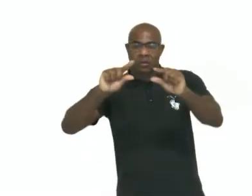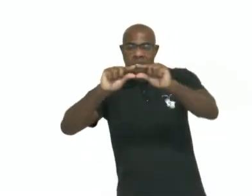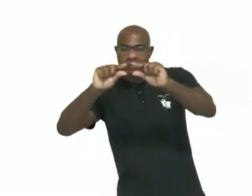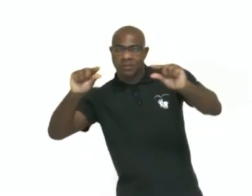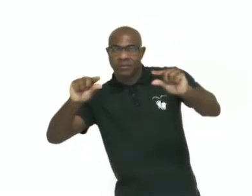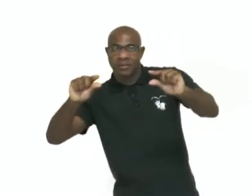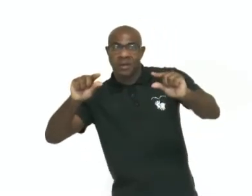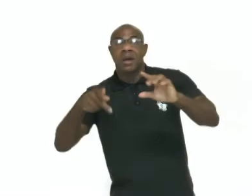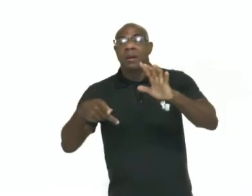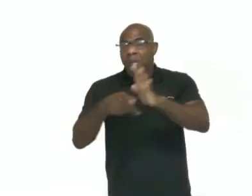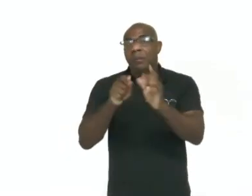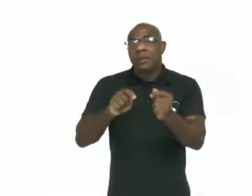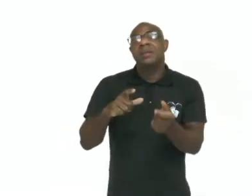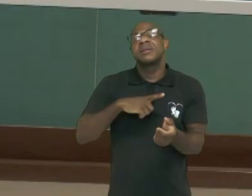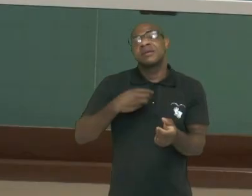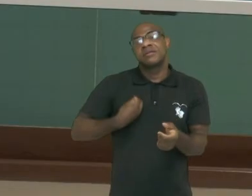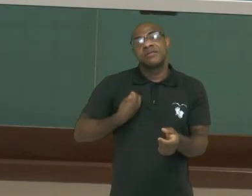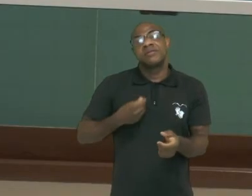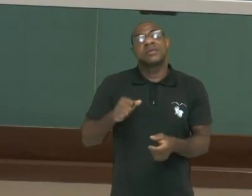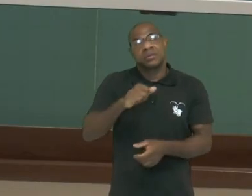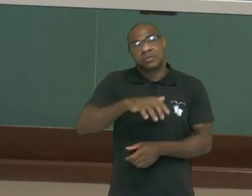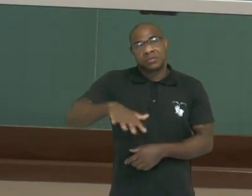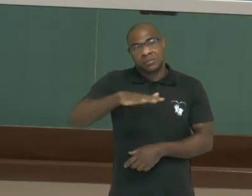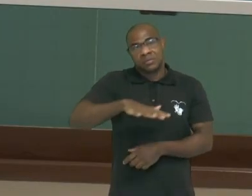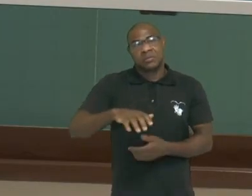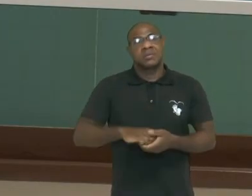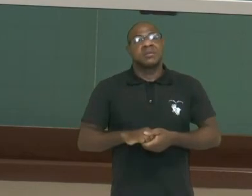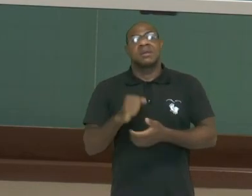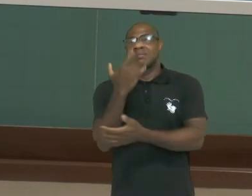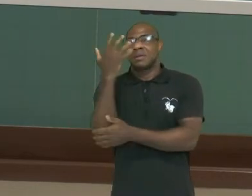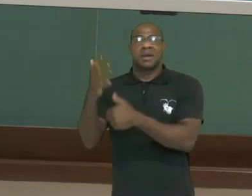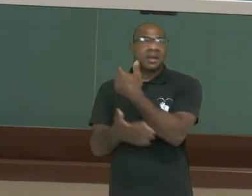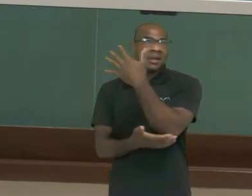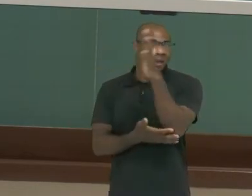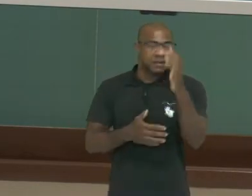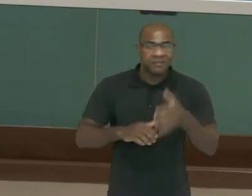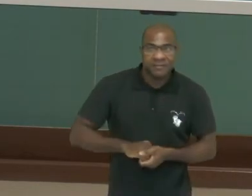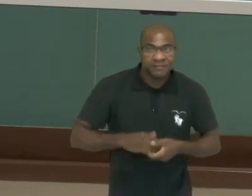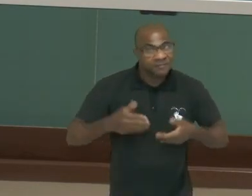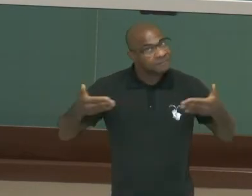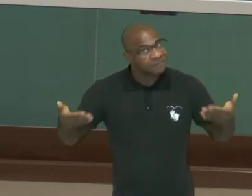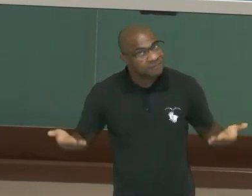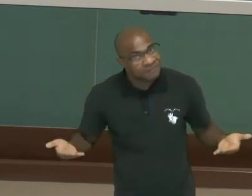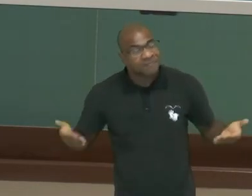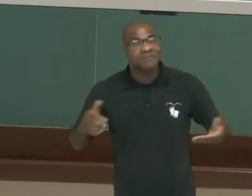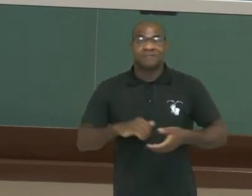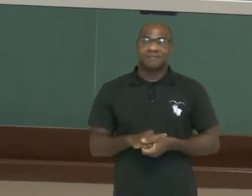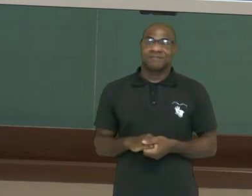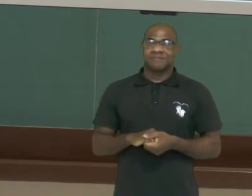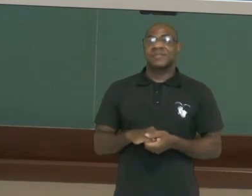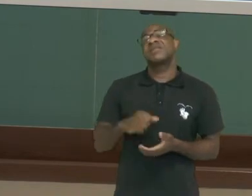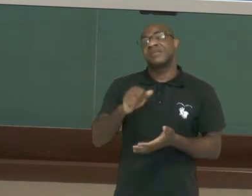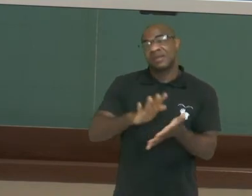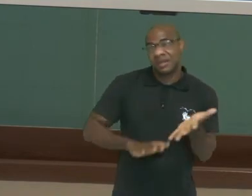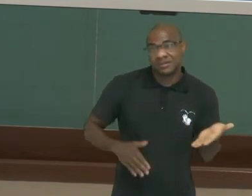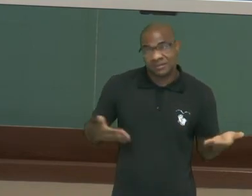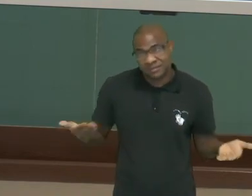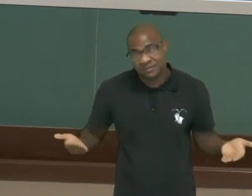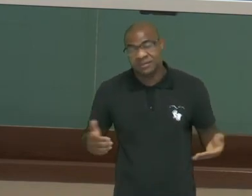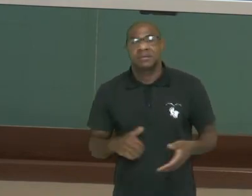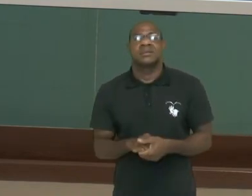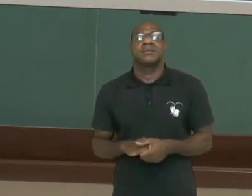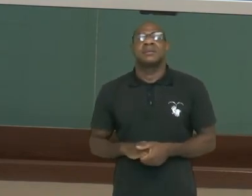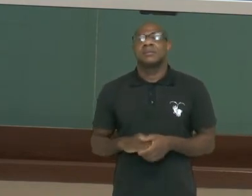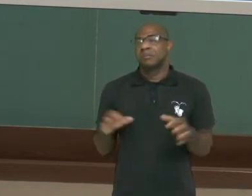as aves que habitam, então, o meio arbóreo, ok? Muito bem, minha gente. Bora lá para uma atividade? Preparada